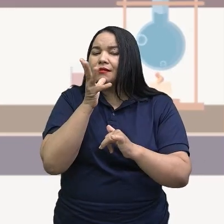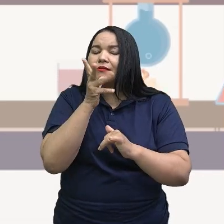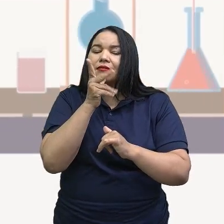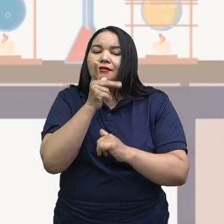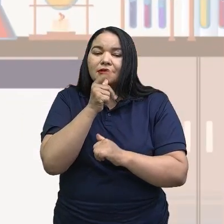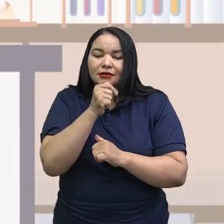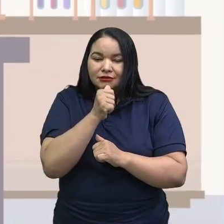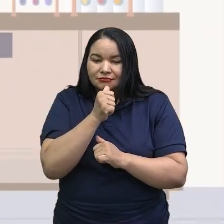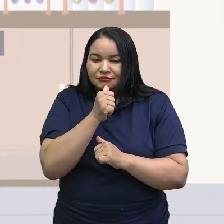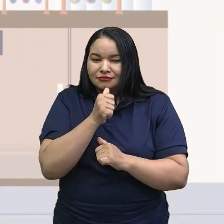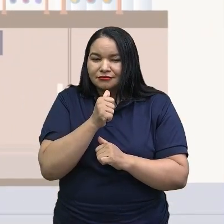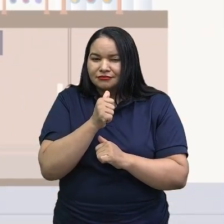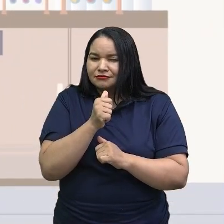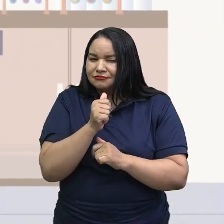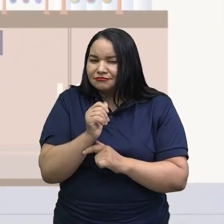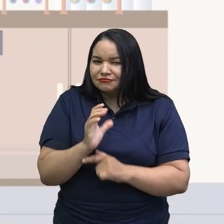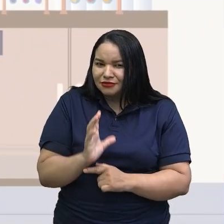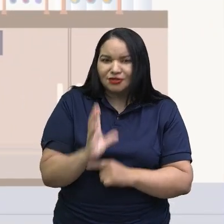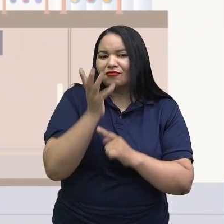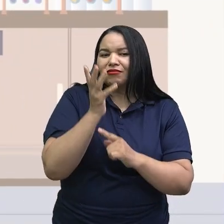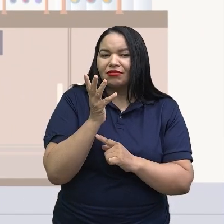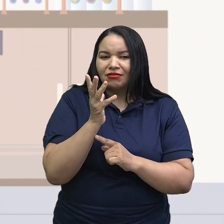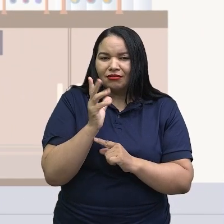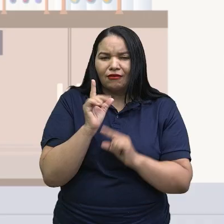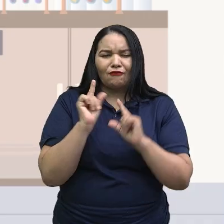lentamente. O que está acontecendo aqui?